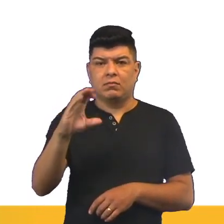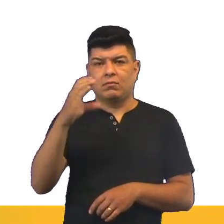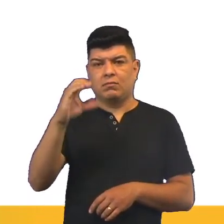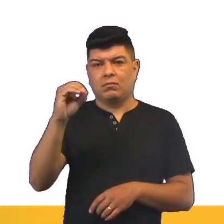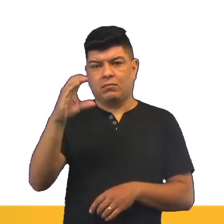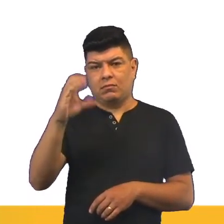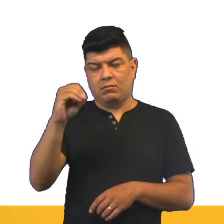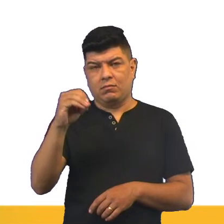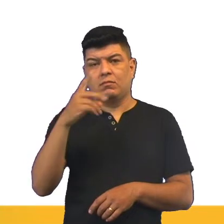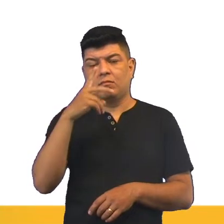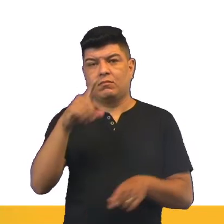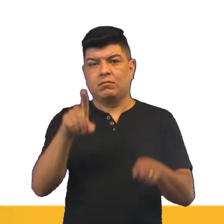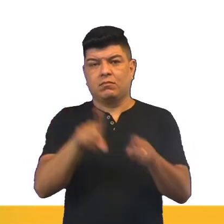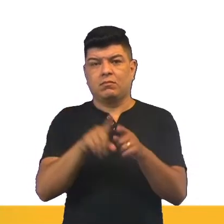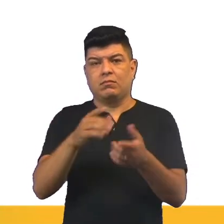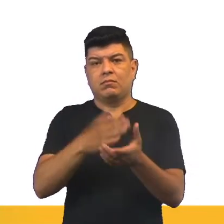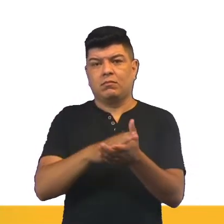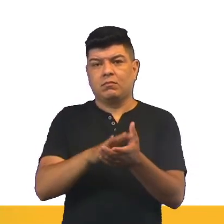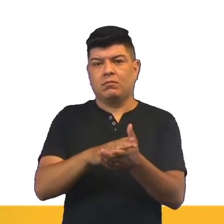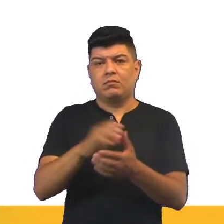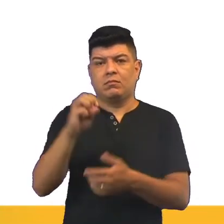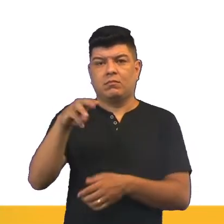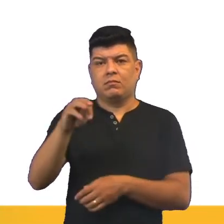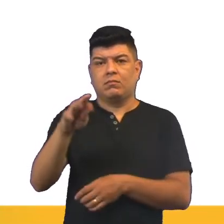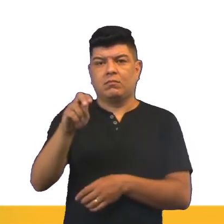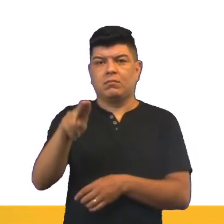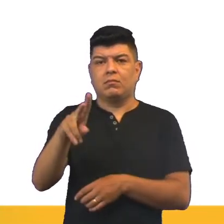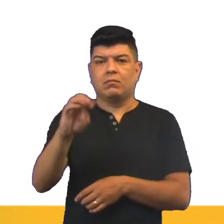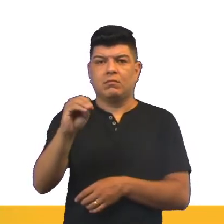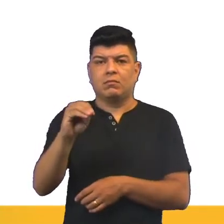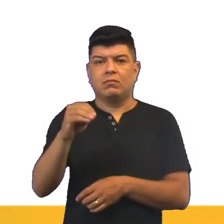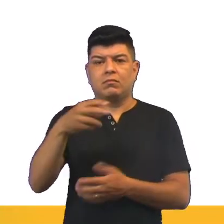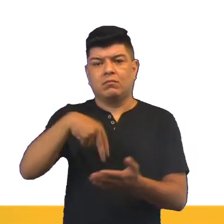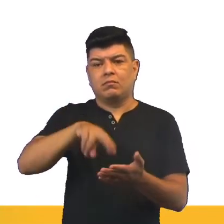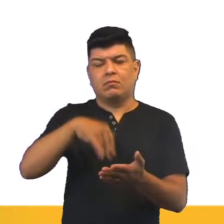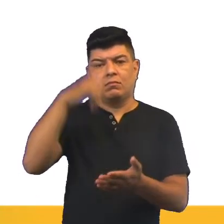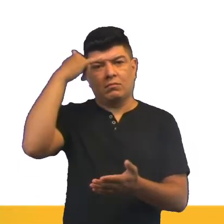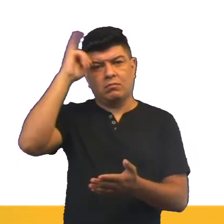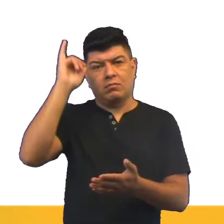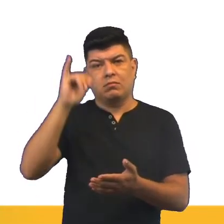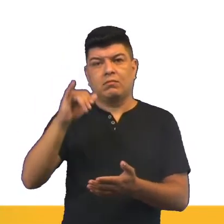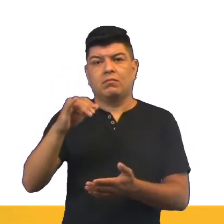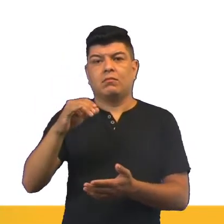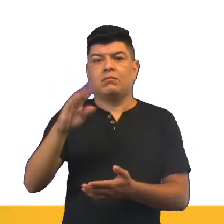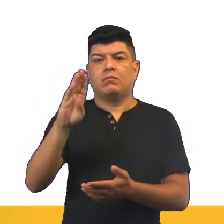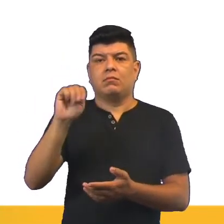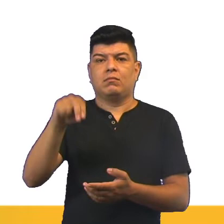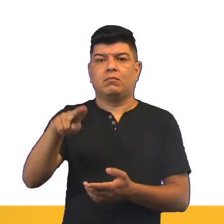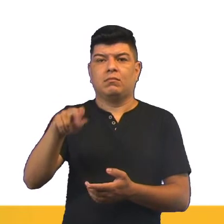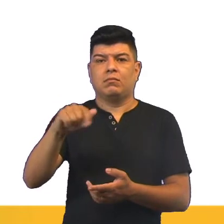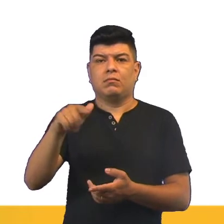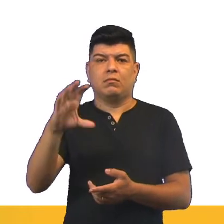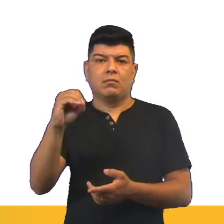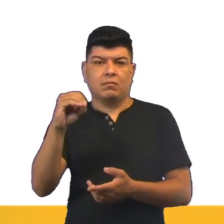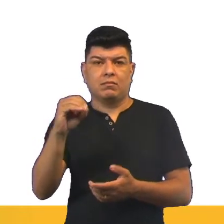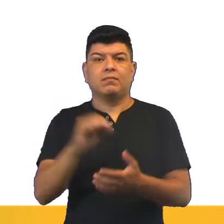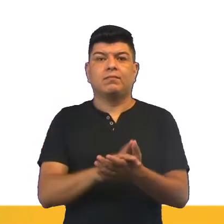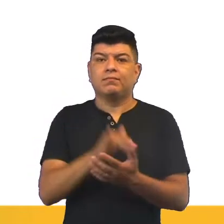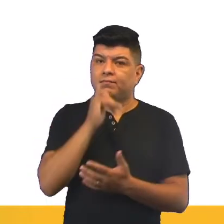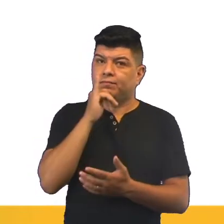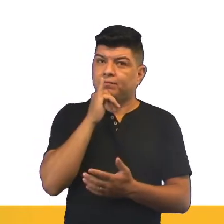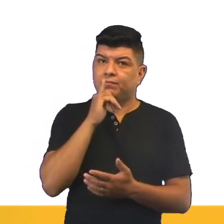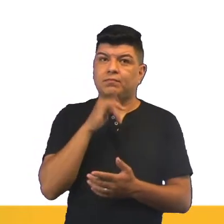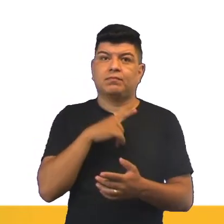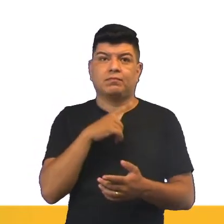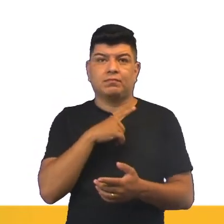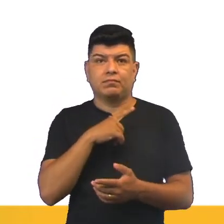alagoana, samba de matuto, batuque, dança do boi de mamão, tá? Esses são outros exemplos de danças